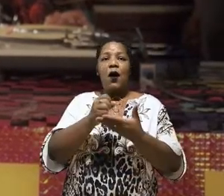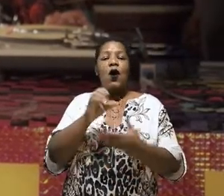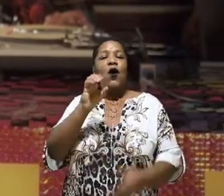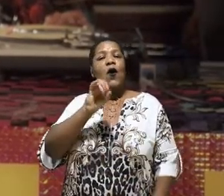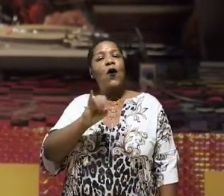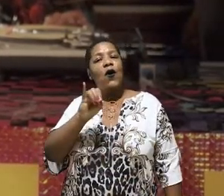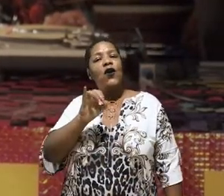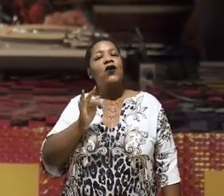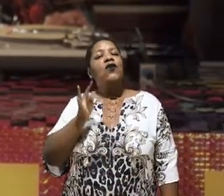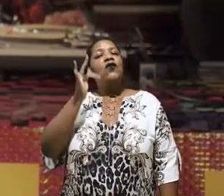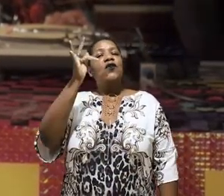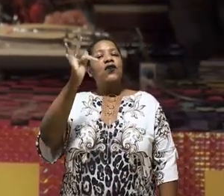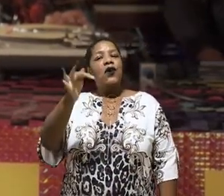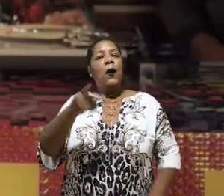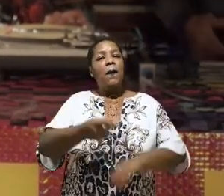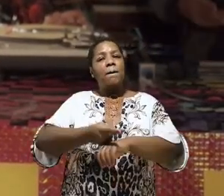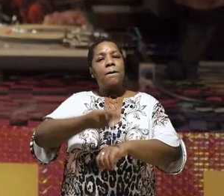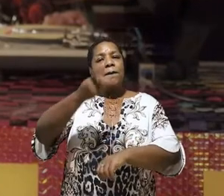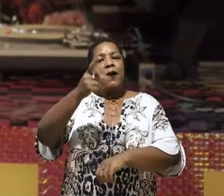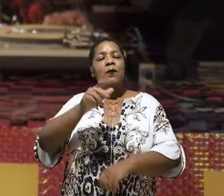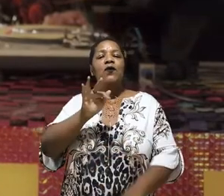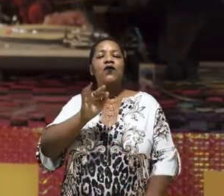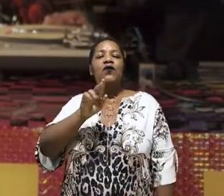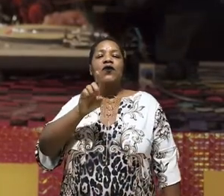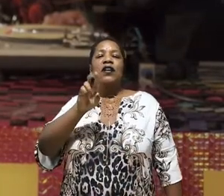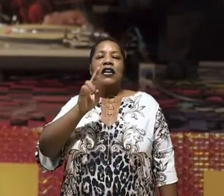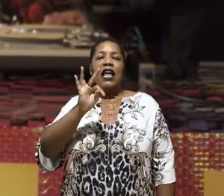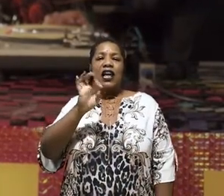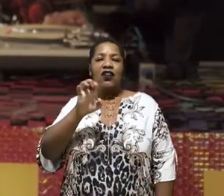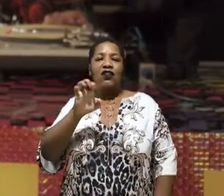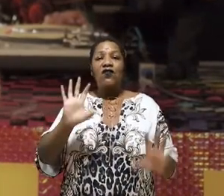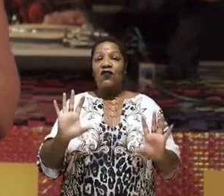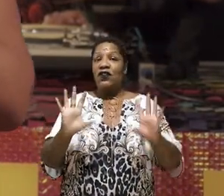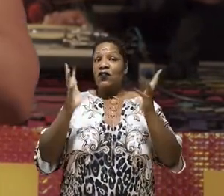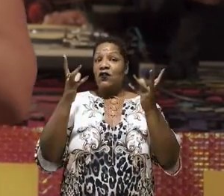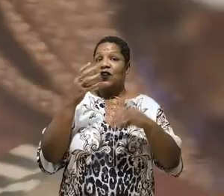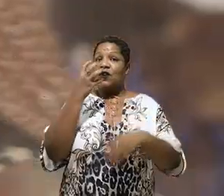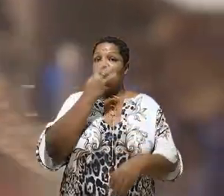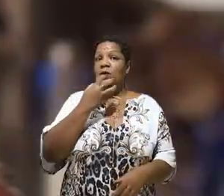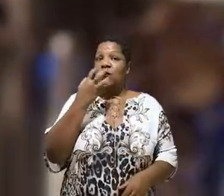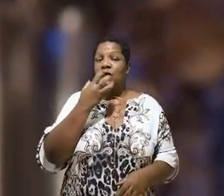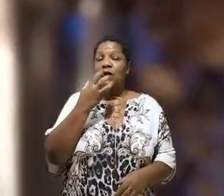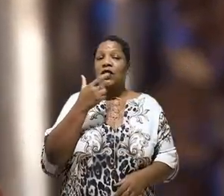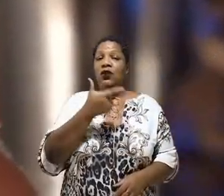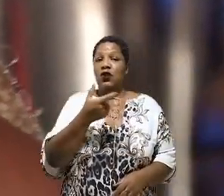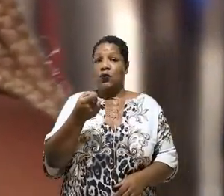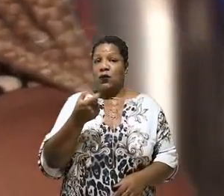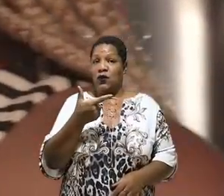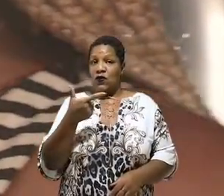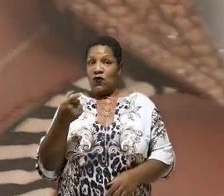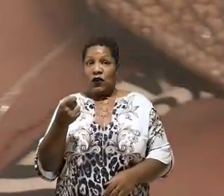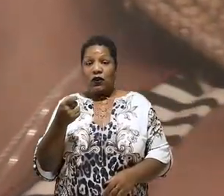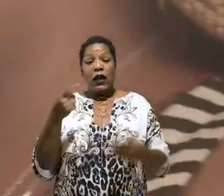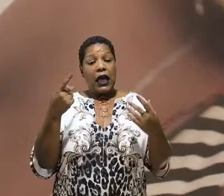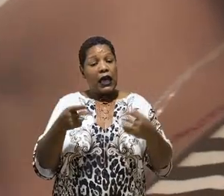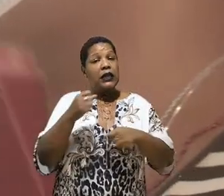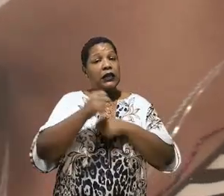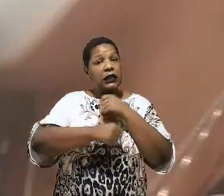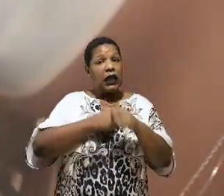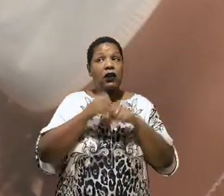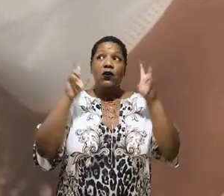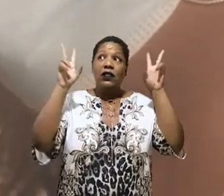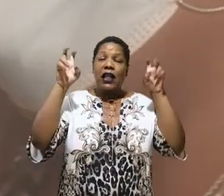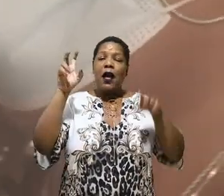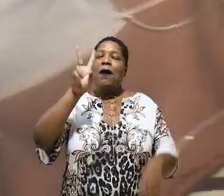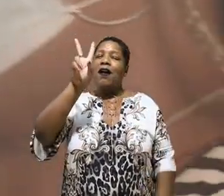apoio do Oi Futuro incentivo do prêmio Funarte festivais de música de 2020 esse ano o favela são os traz como